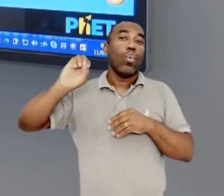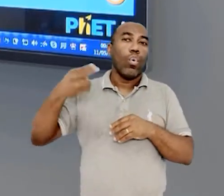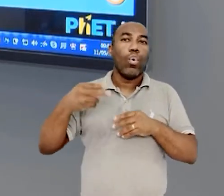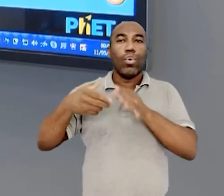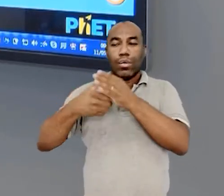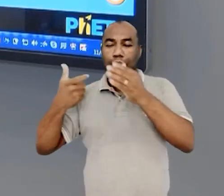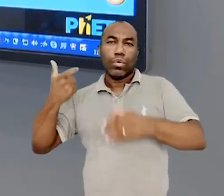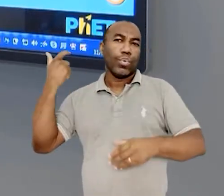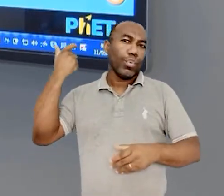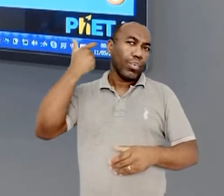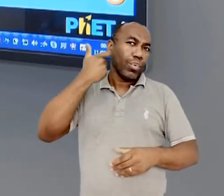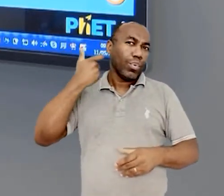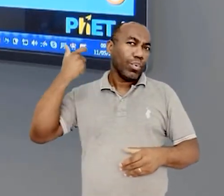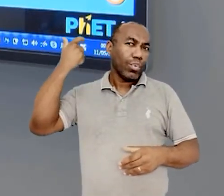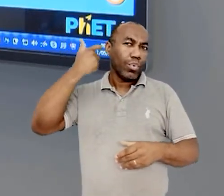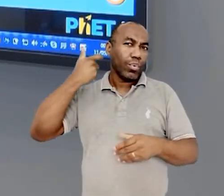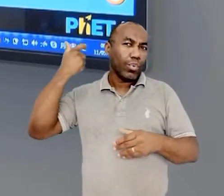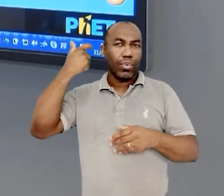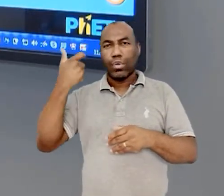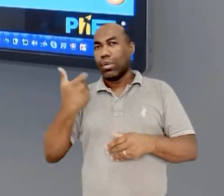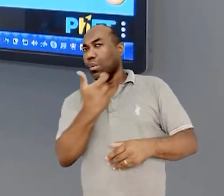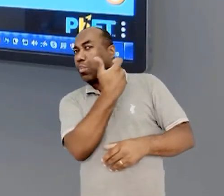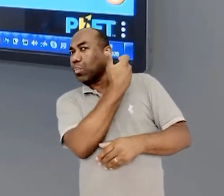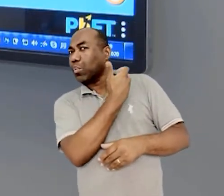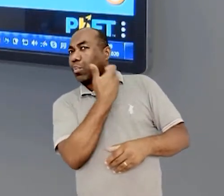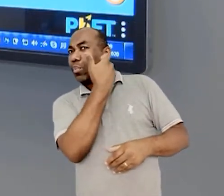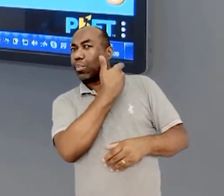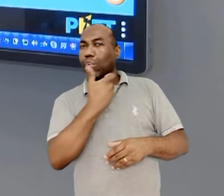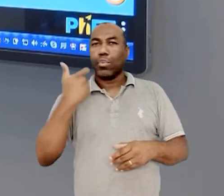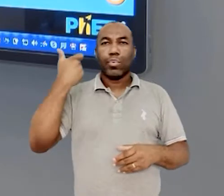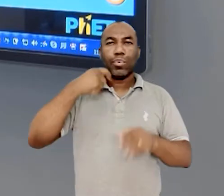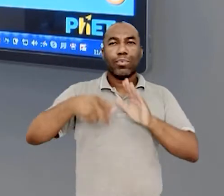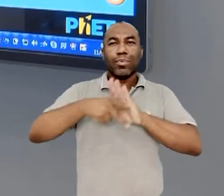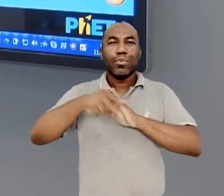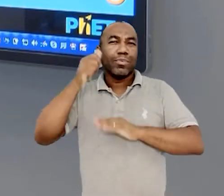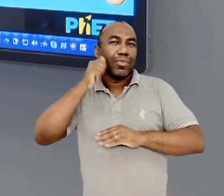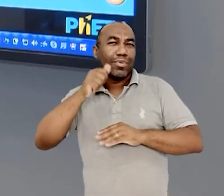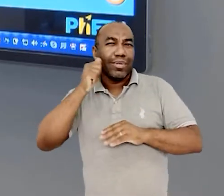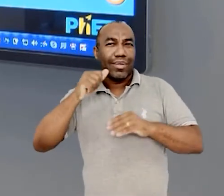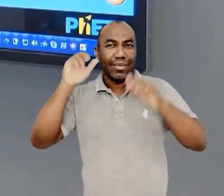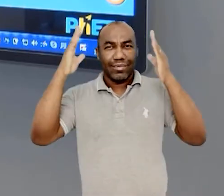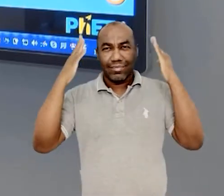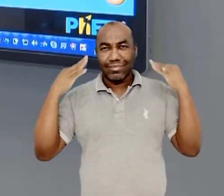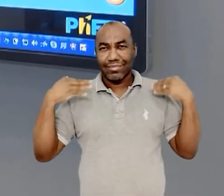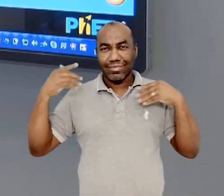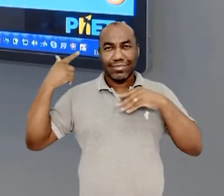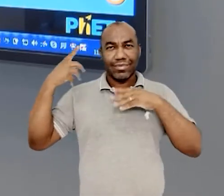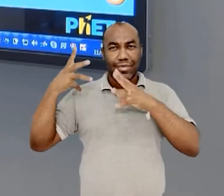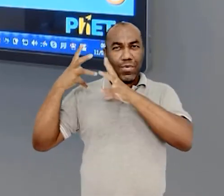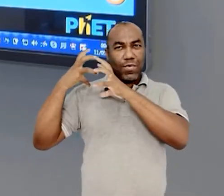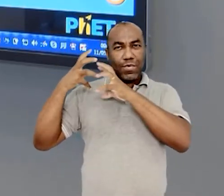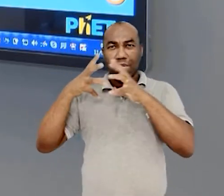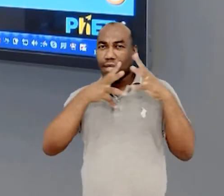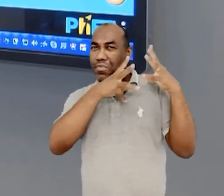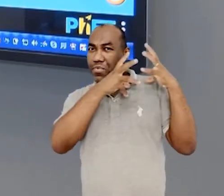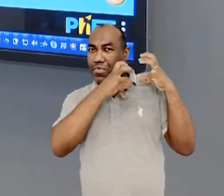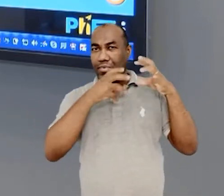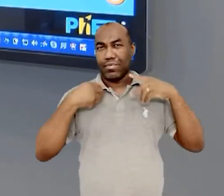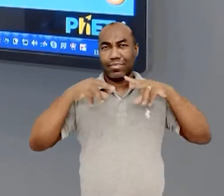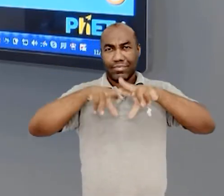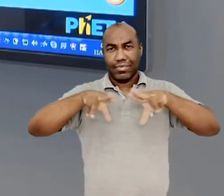Ó, a famosa chapinha. Então tem um componente chamado resistor elétrico. Tem uma propriedade elétrica